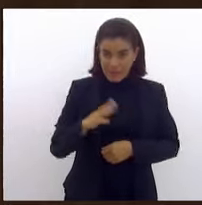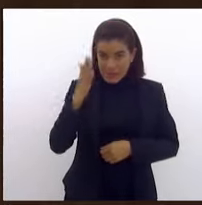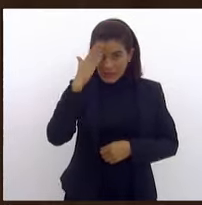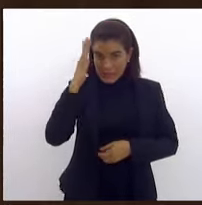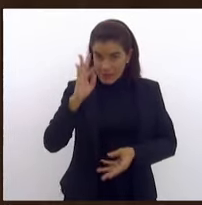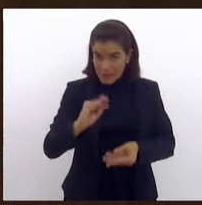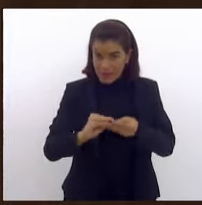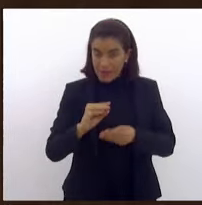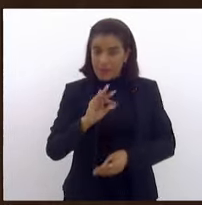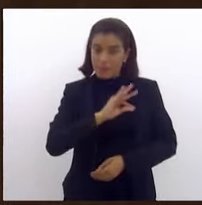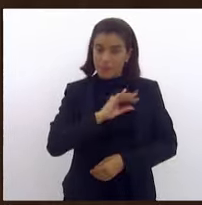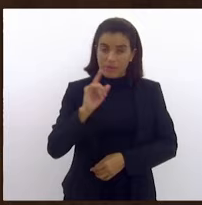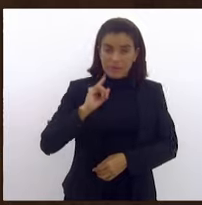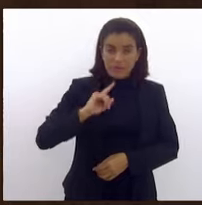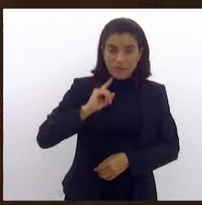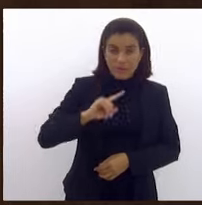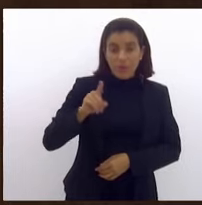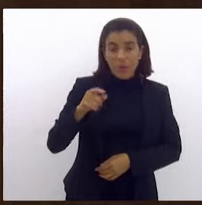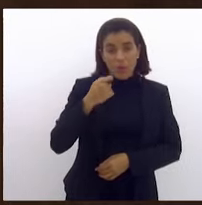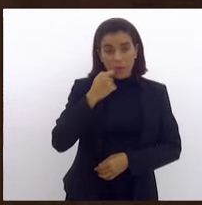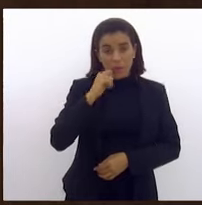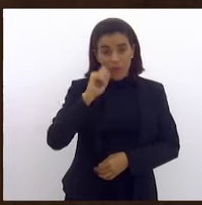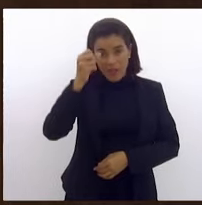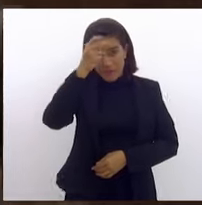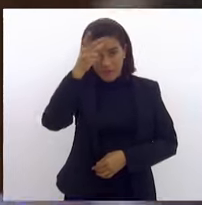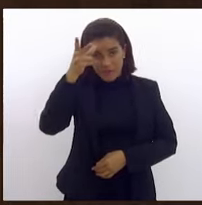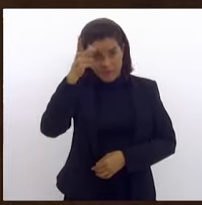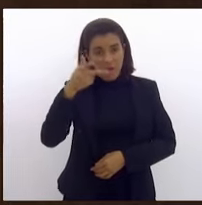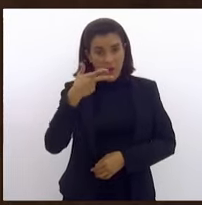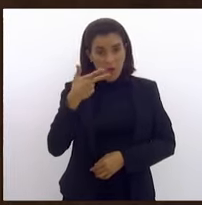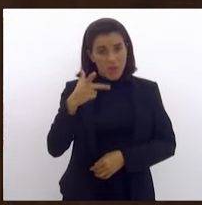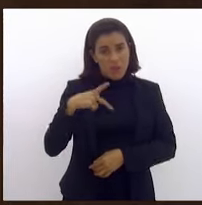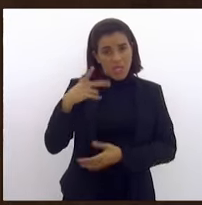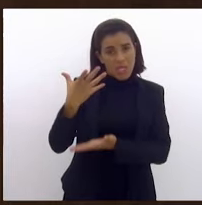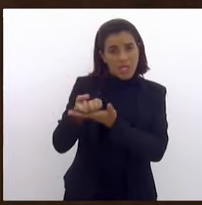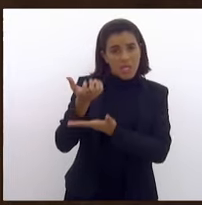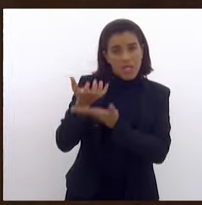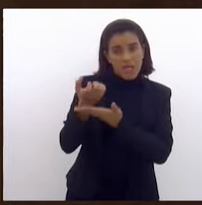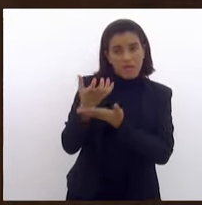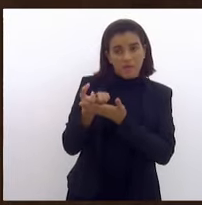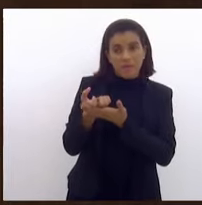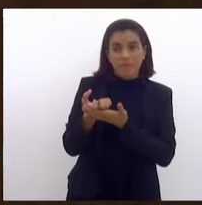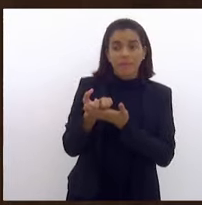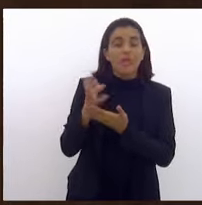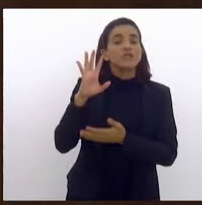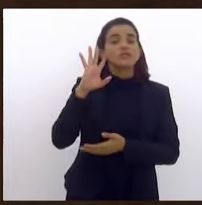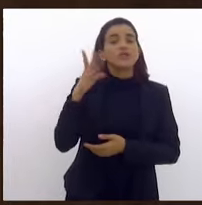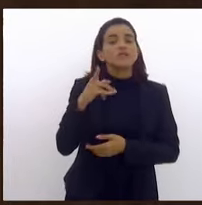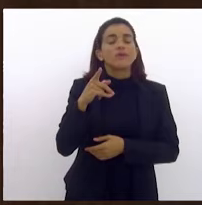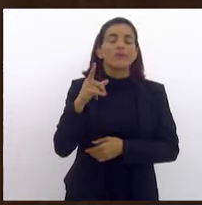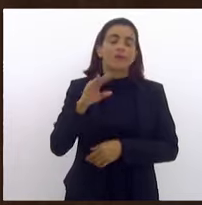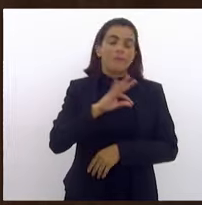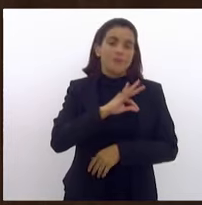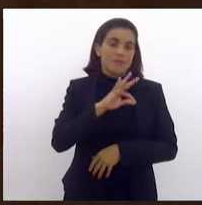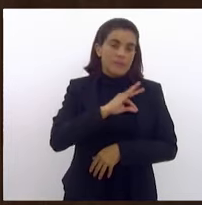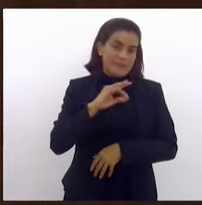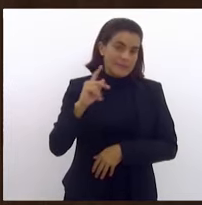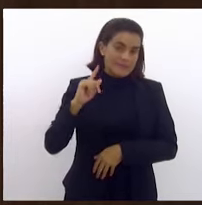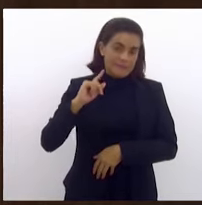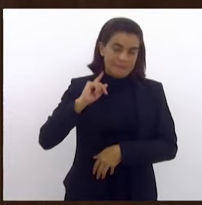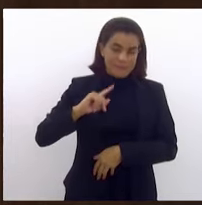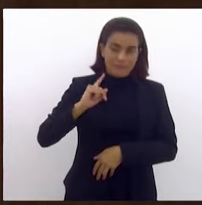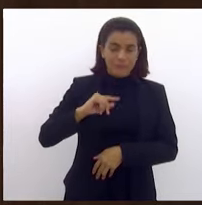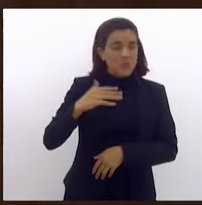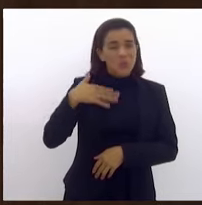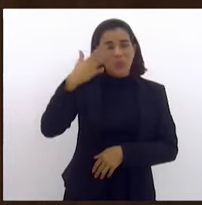polícia mineira. Né? O Eduardo Paes disse, tem isso gravado. Né, que a solução é a polícia mineira. Então, eu